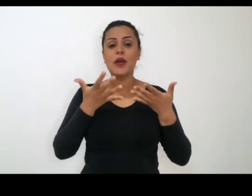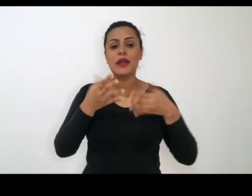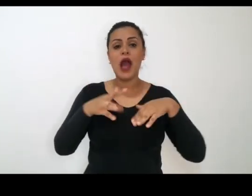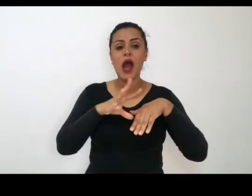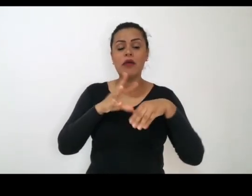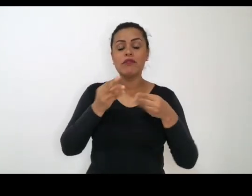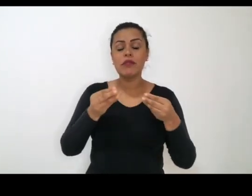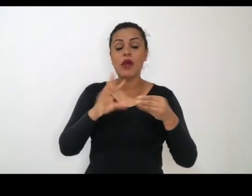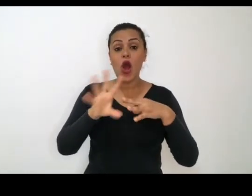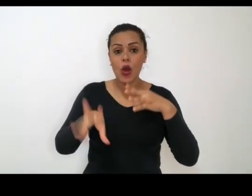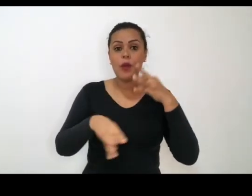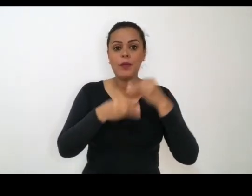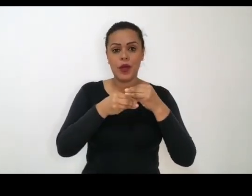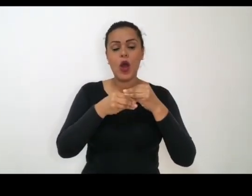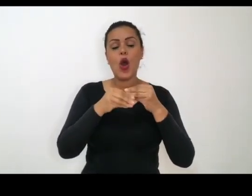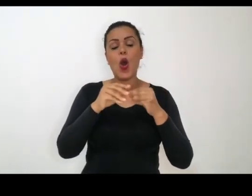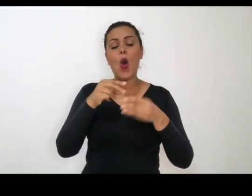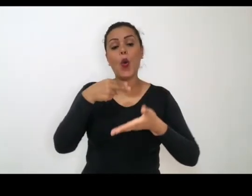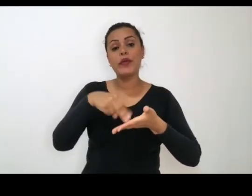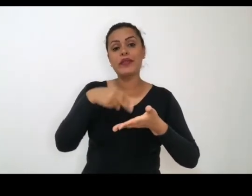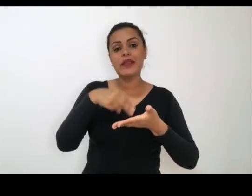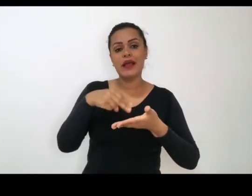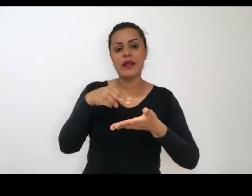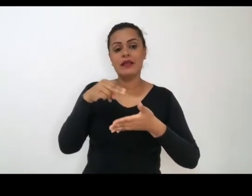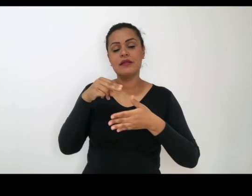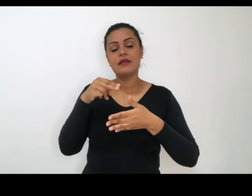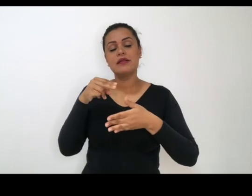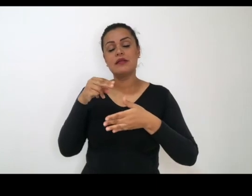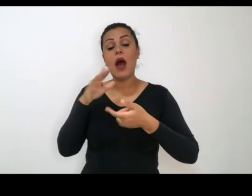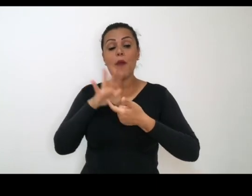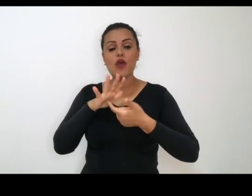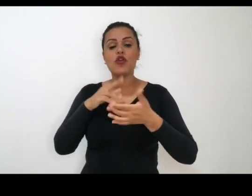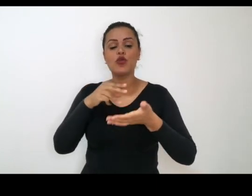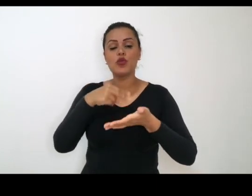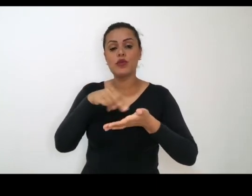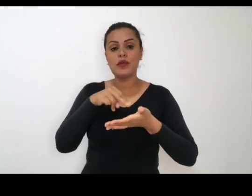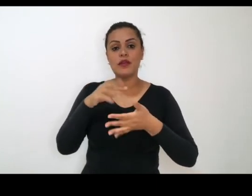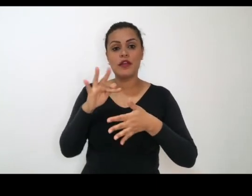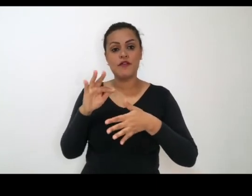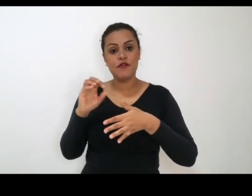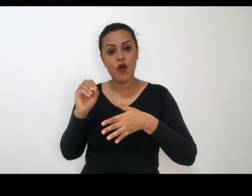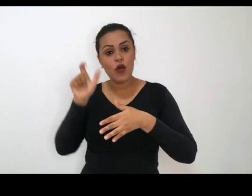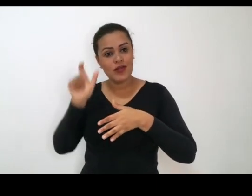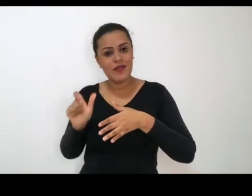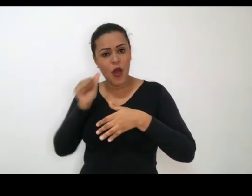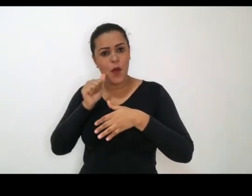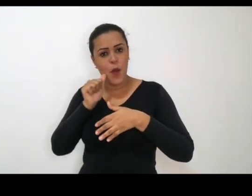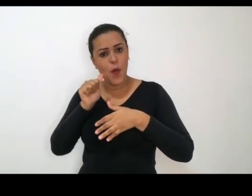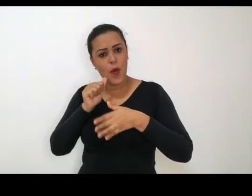muita produção de mulheres, mas esse ano, em 2020, né, que foi a última